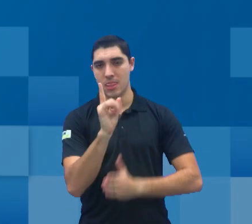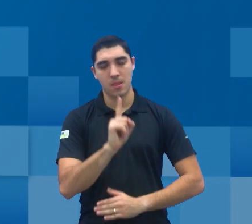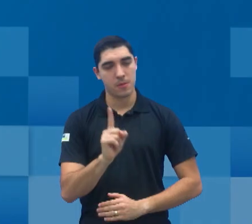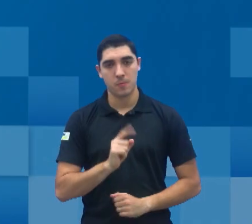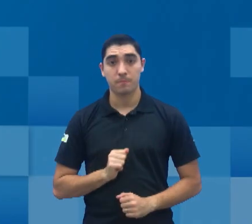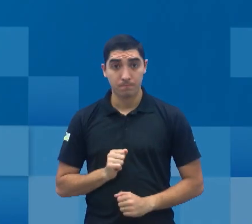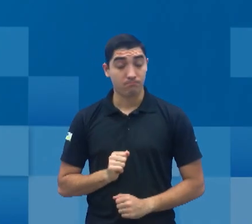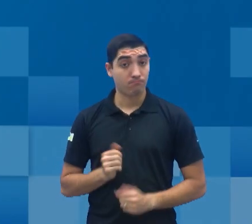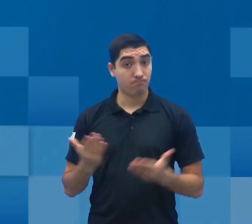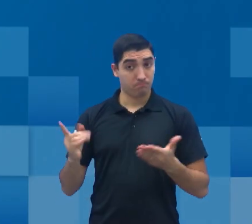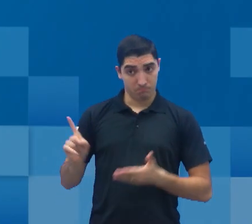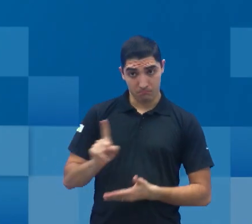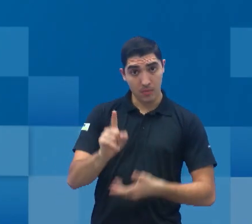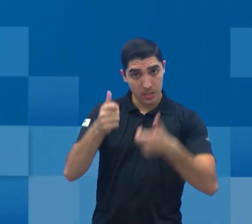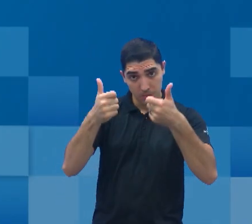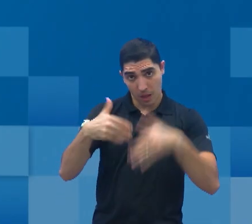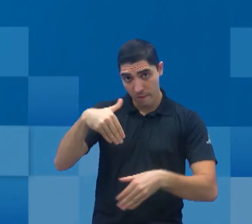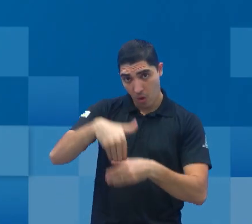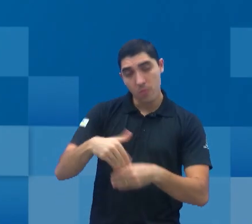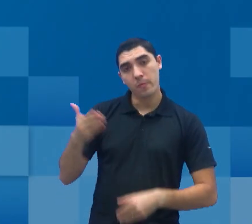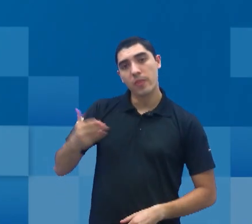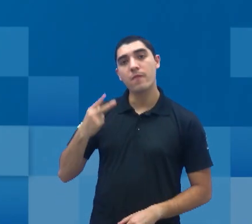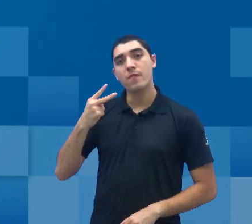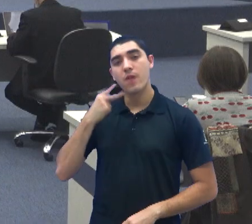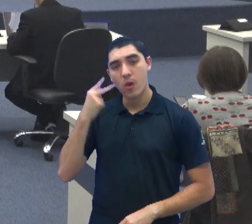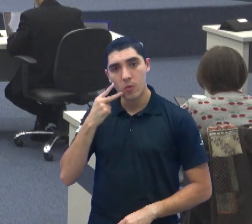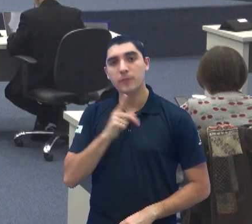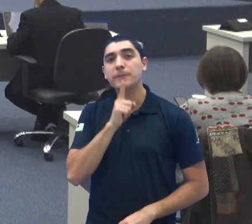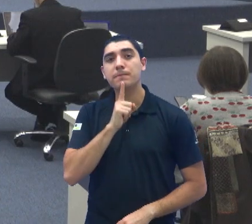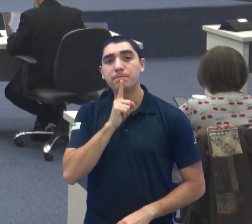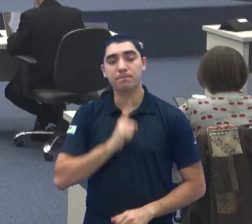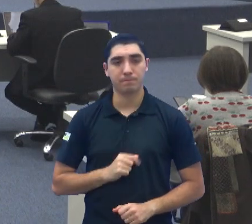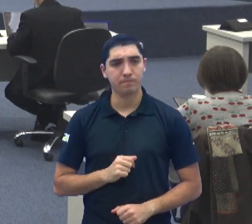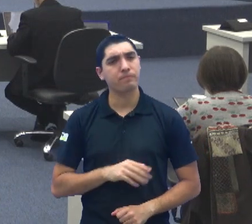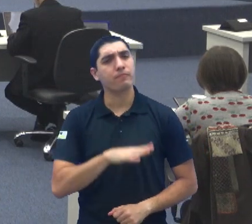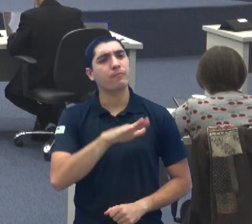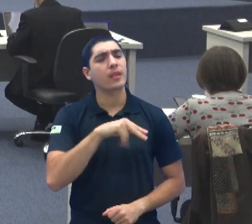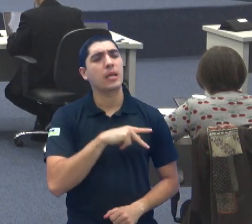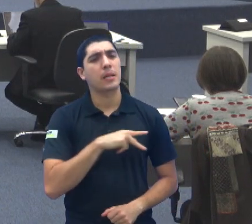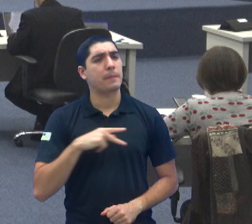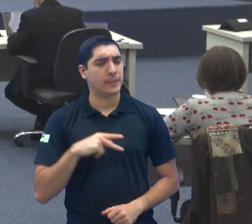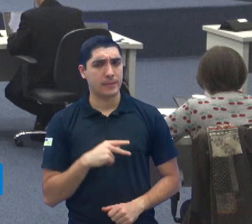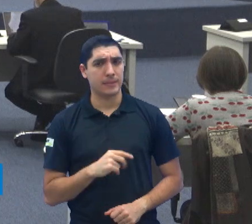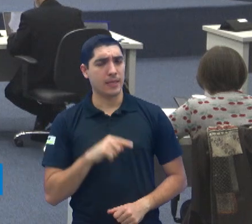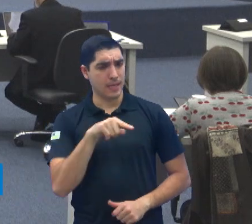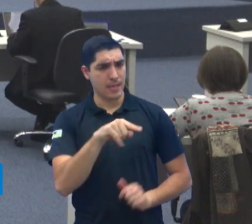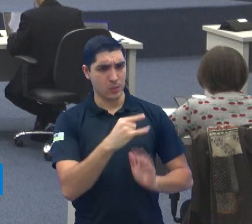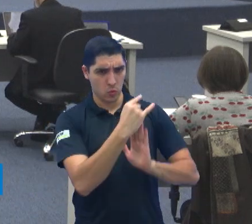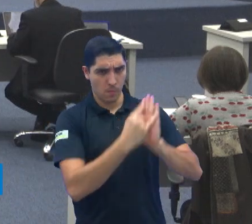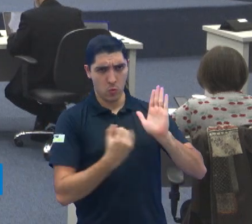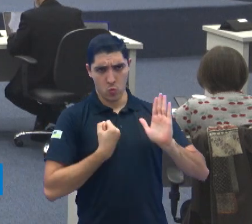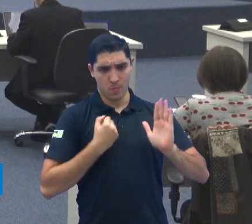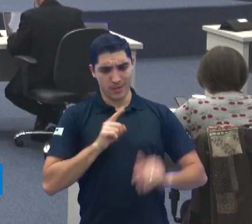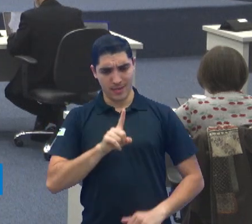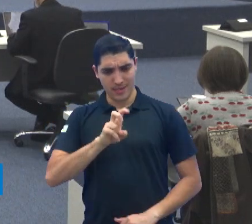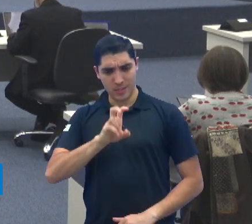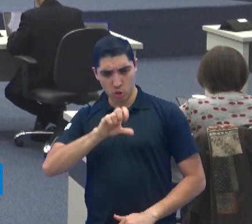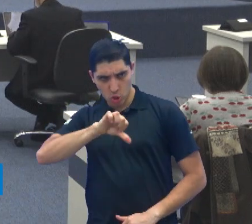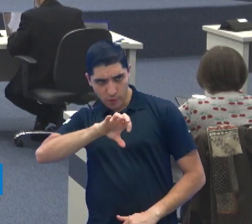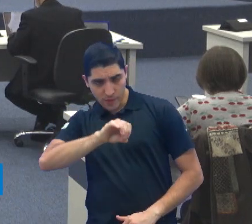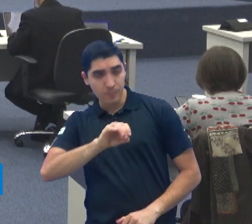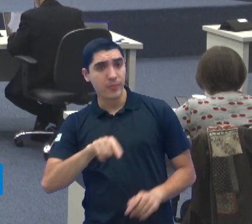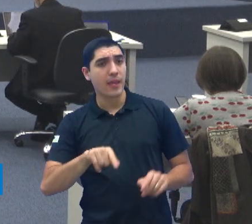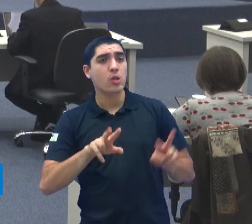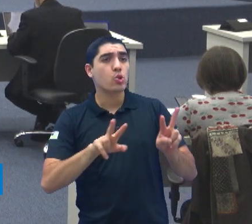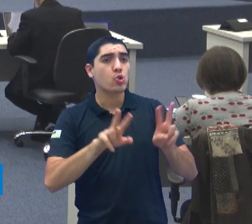rejeitado. Justificativo de votação, por tempo de minuto, o vereador Sérgio Camargo. Senhor presidente, esse requerimento 1590 é com relação a denúncias que têm chegado